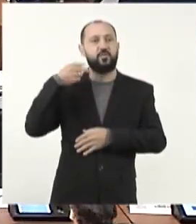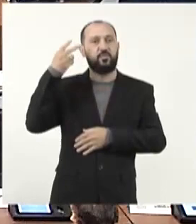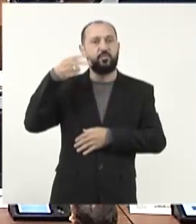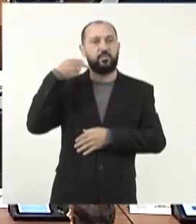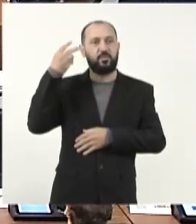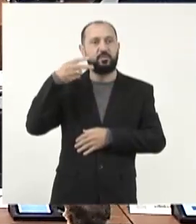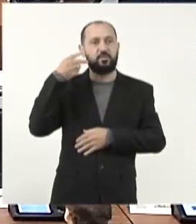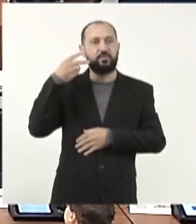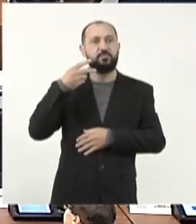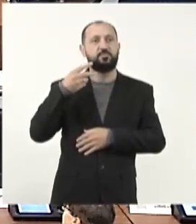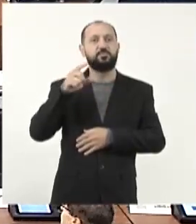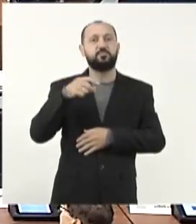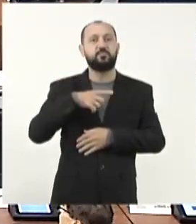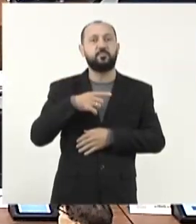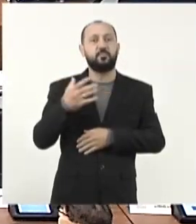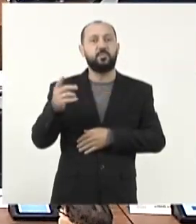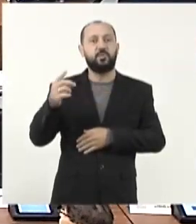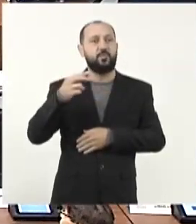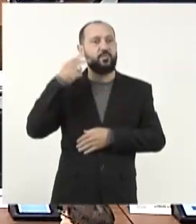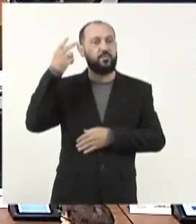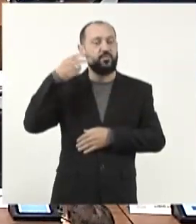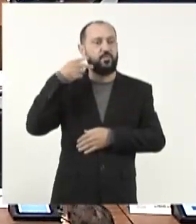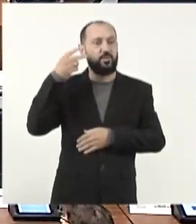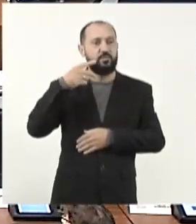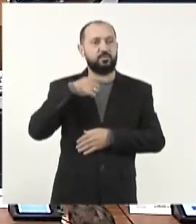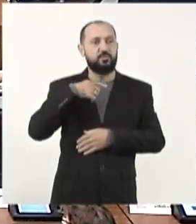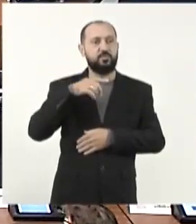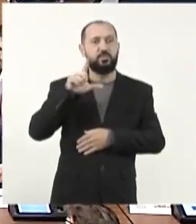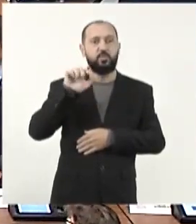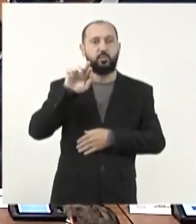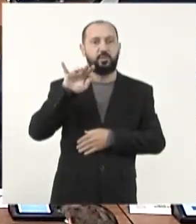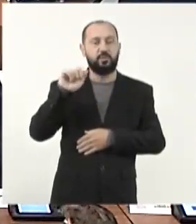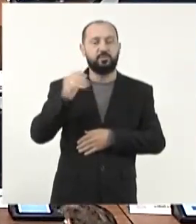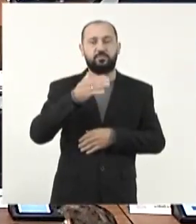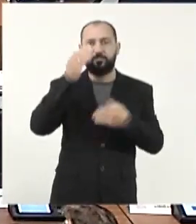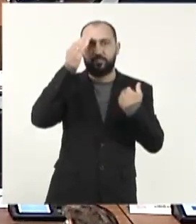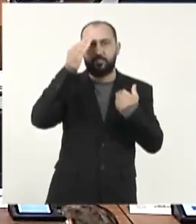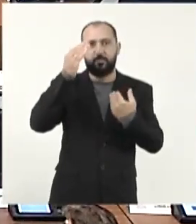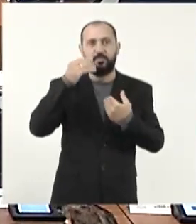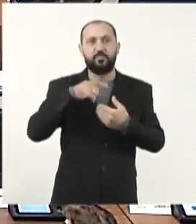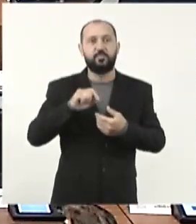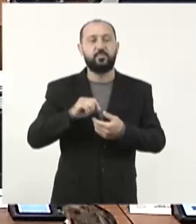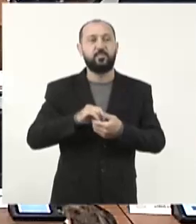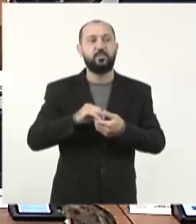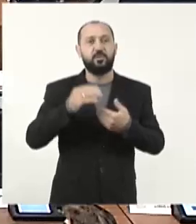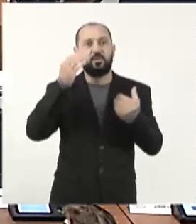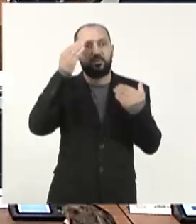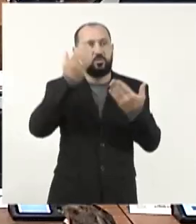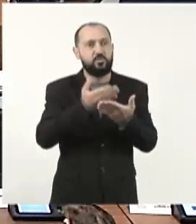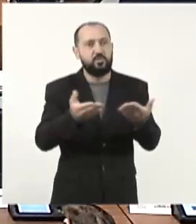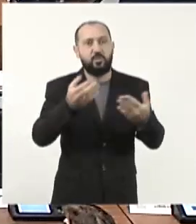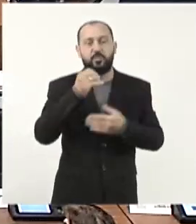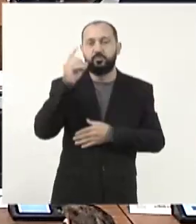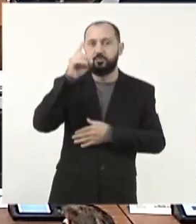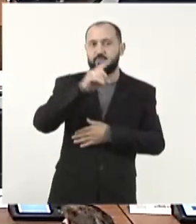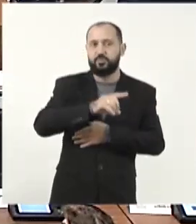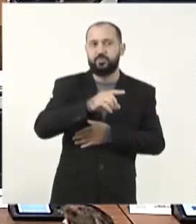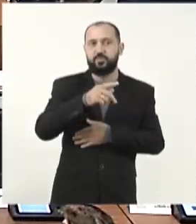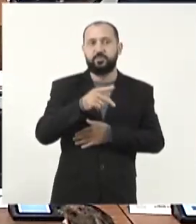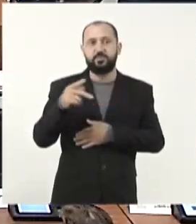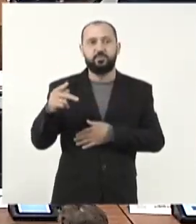Luísa Ribeiro. Com a palavra, vereadora Luísa Ribeiro. Tá bem. Muito obrigada, cumprimento a todas as pessoas. Bom dia,